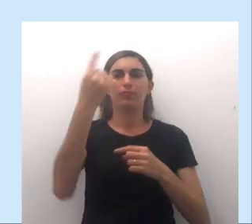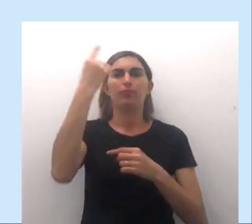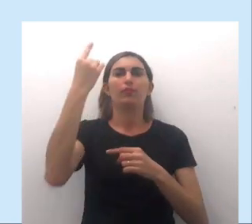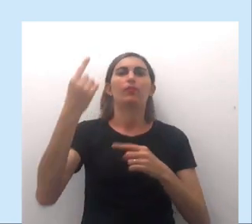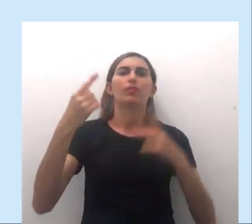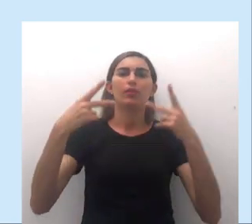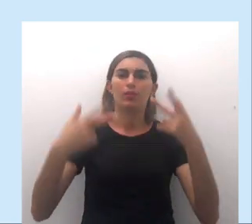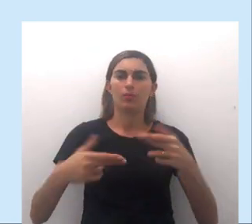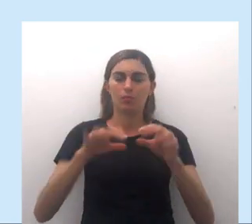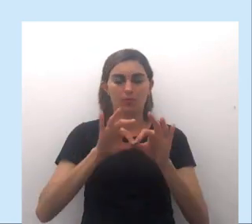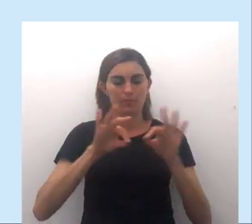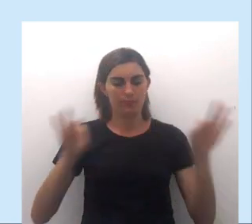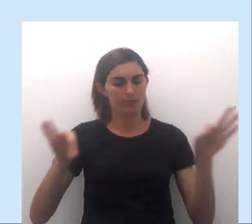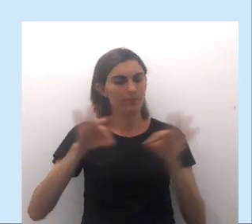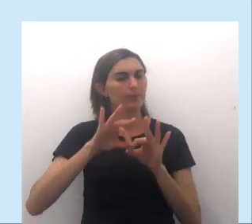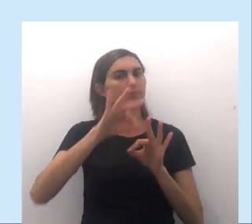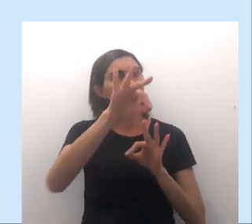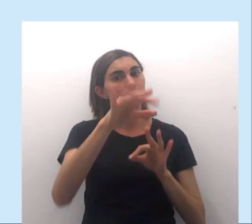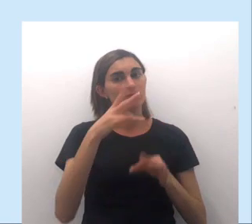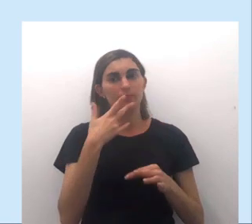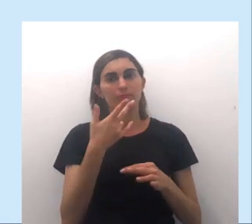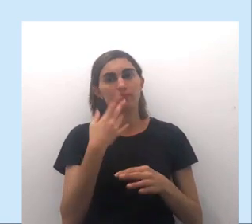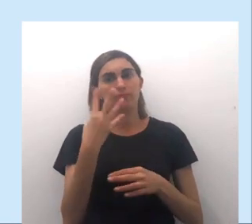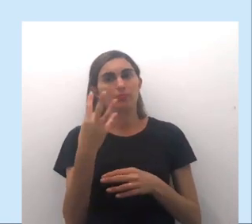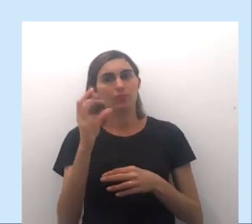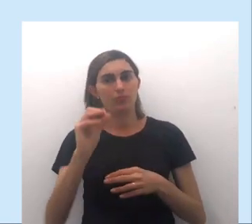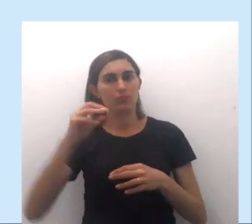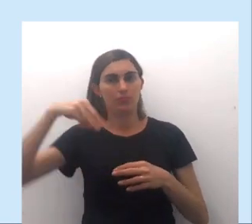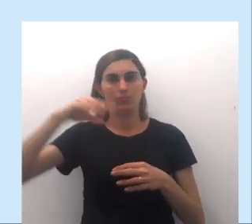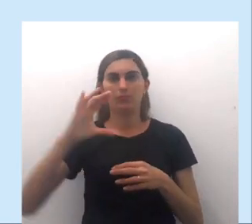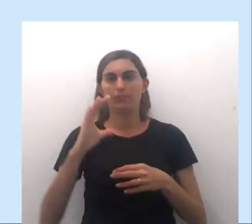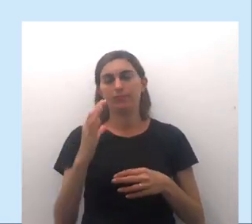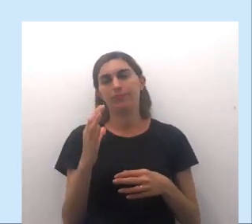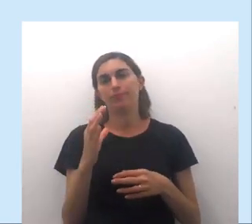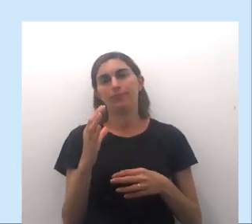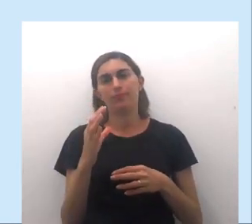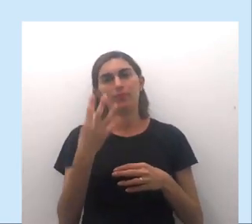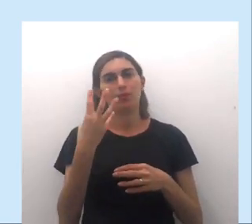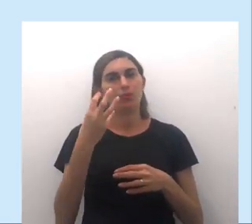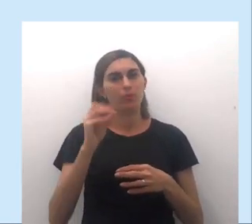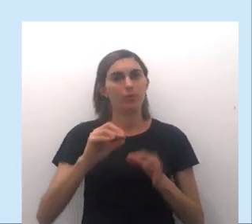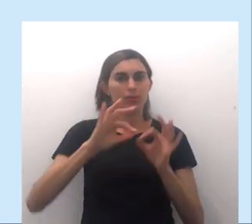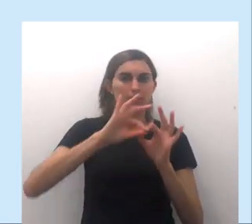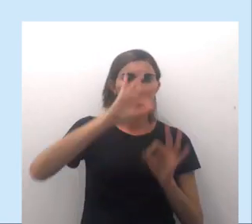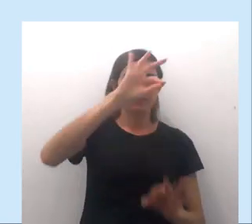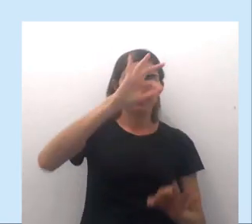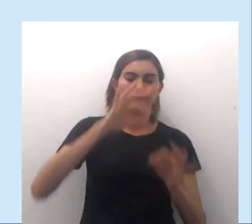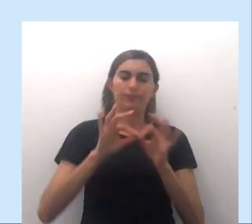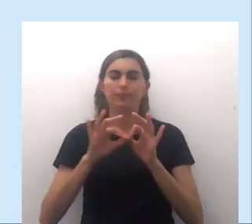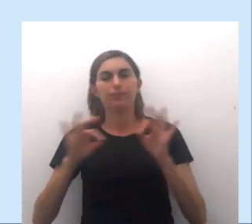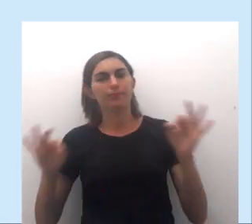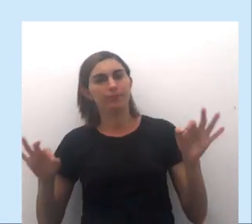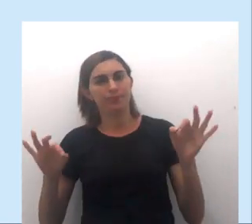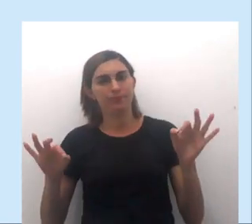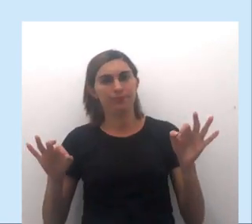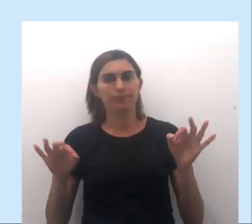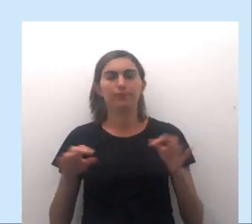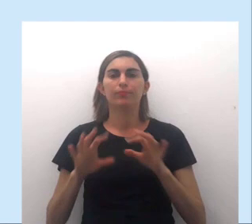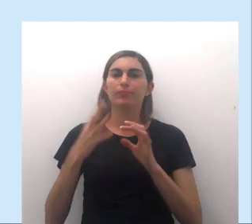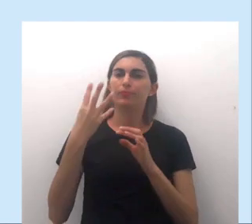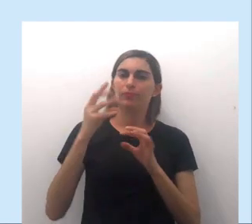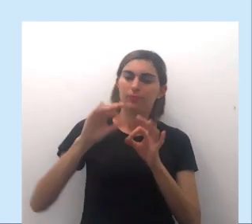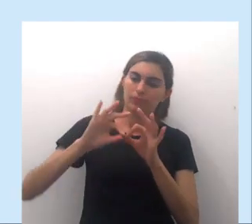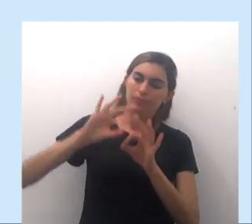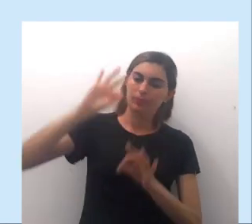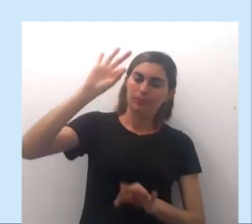altura, que vai ser igual à largura. Se ele fala 40 centímetros, então será 40 de comprimento, 40 de largura